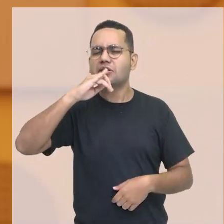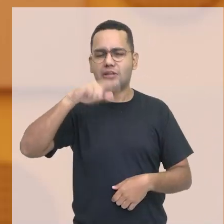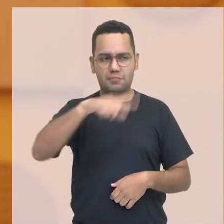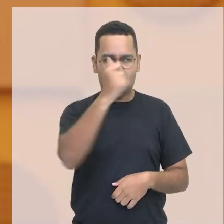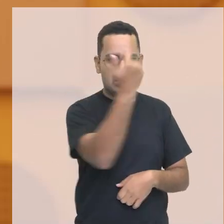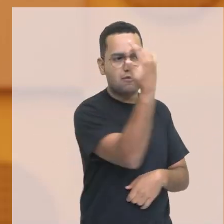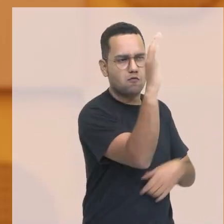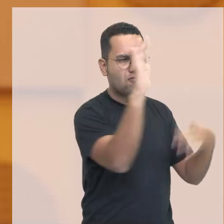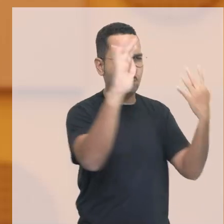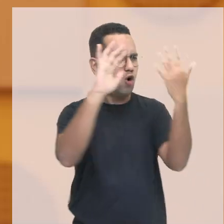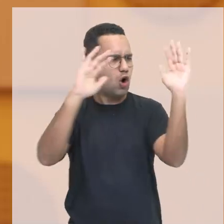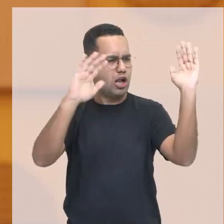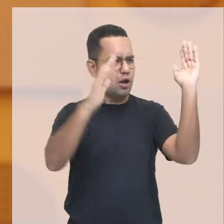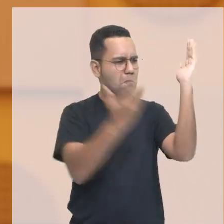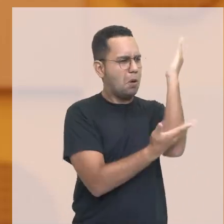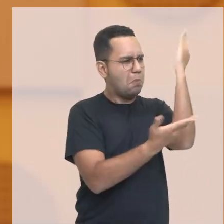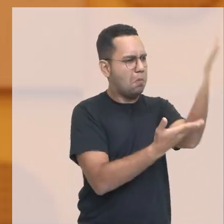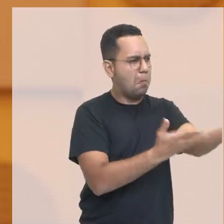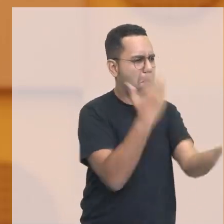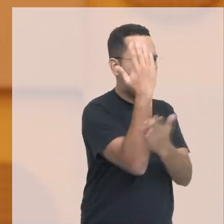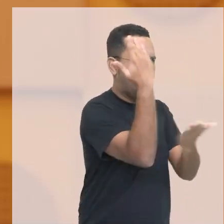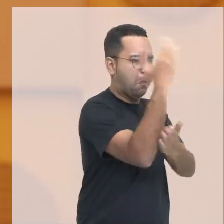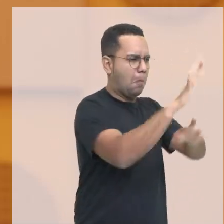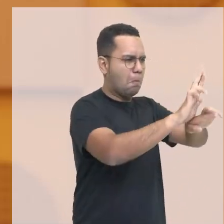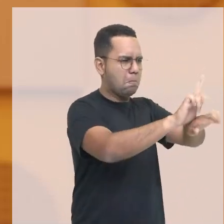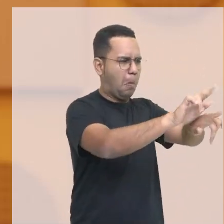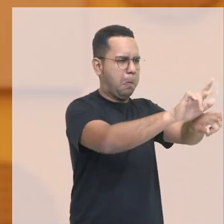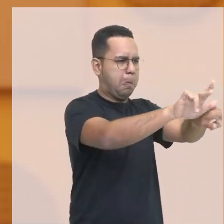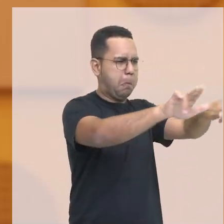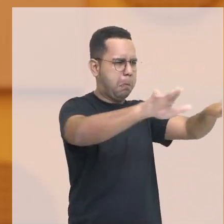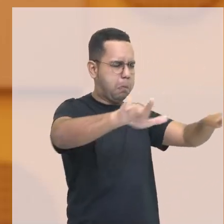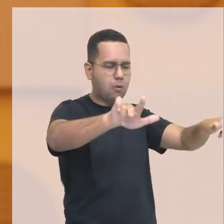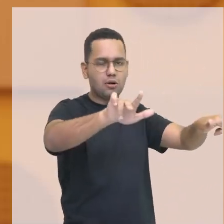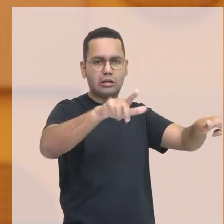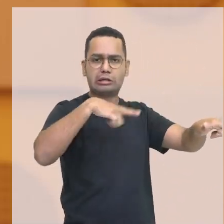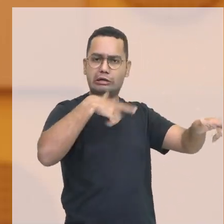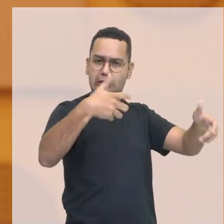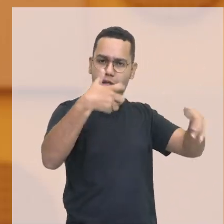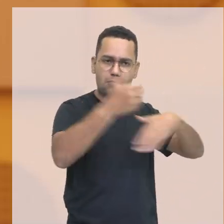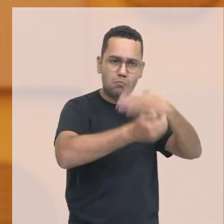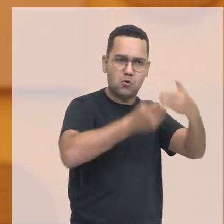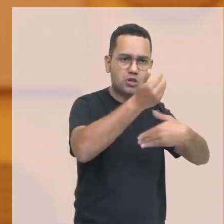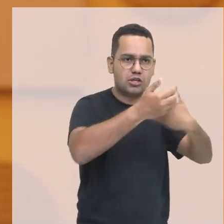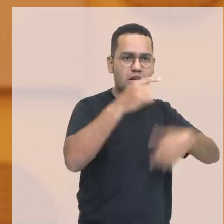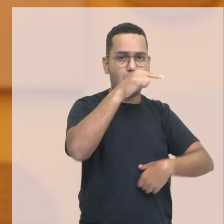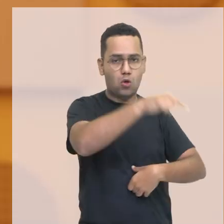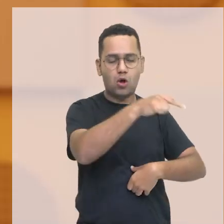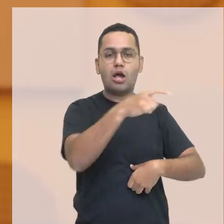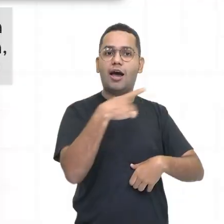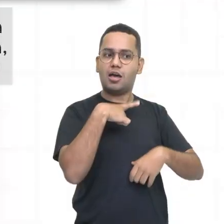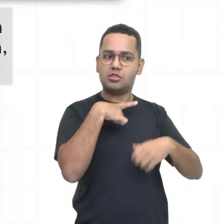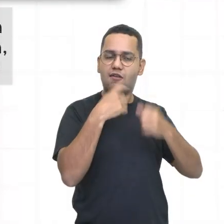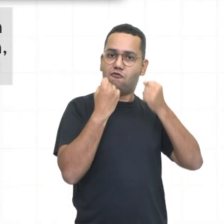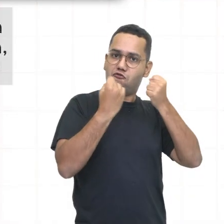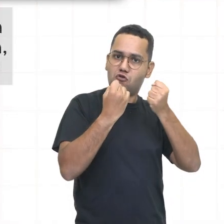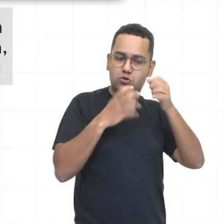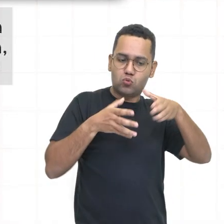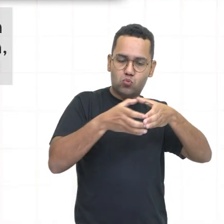de levar a modernidade, ou melhor, trazer a modernidade para a região. Vamos ao texto. Vamos lá,